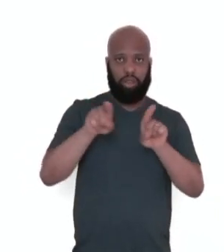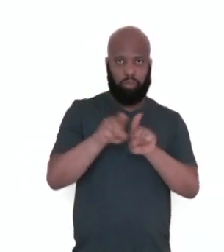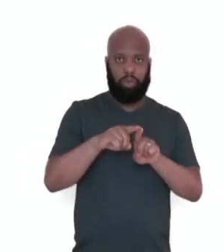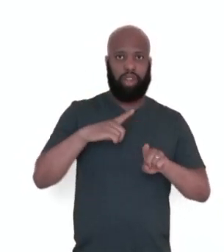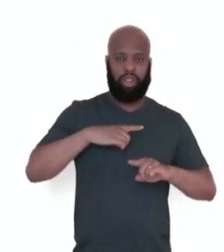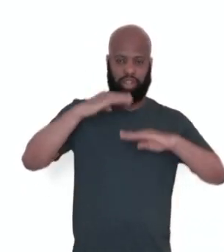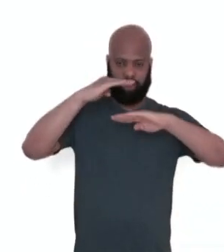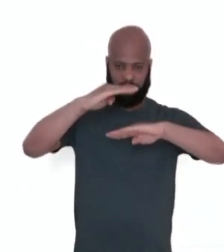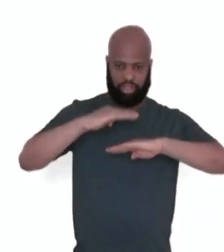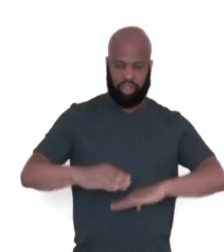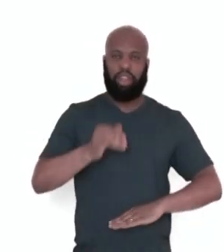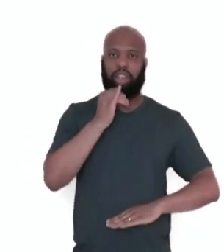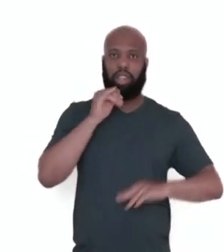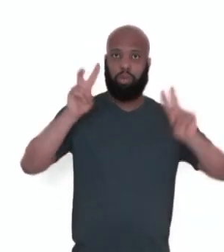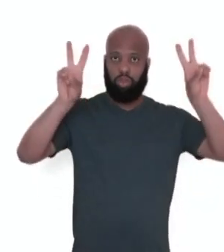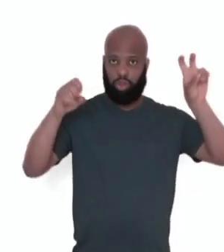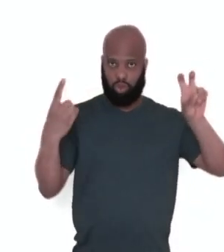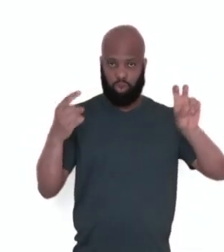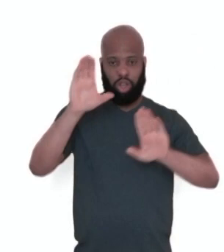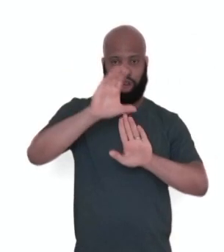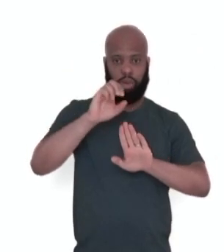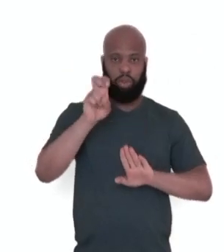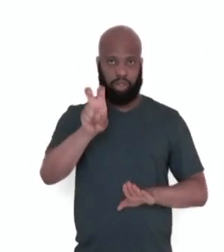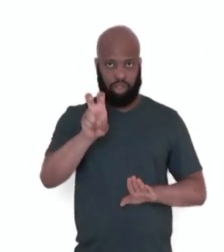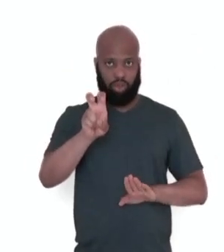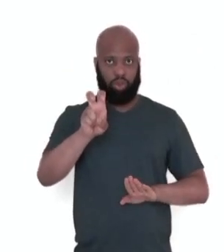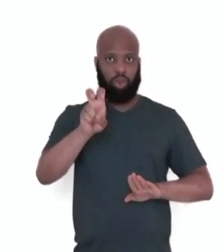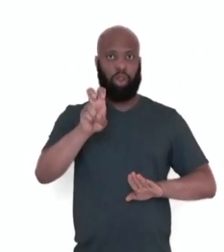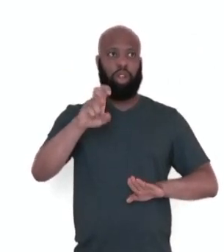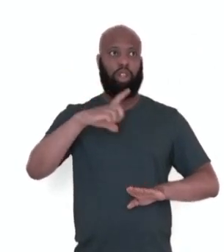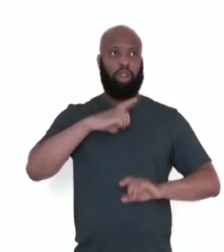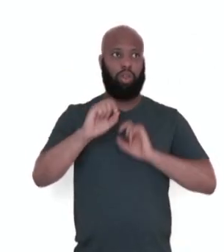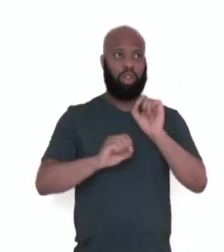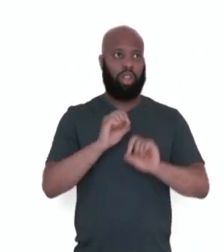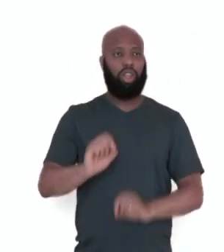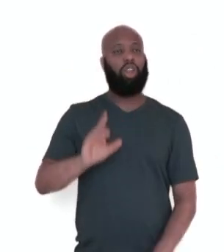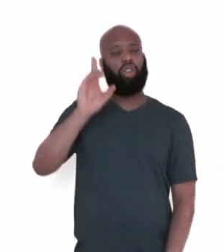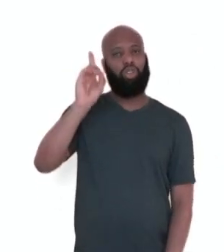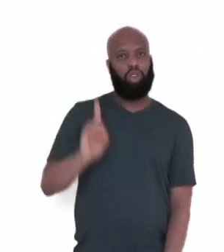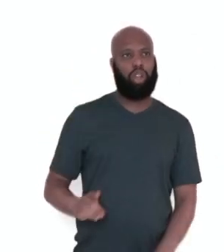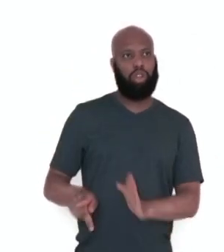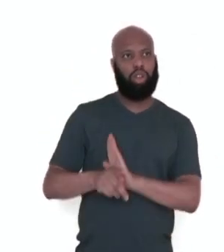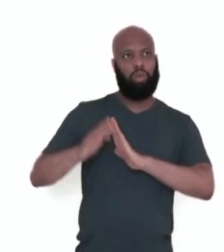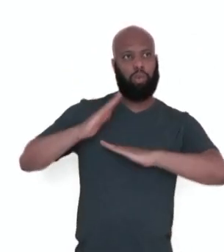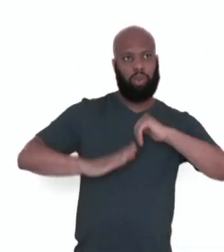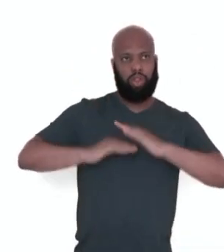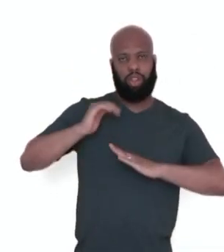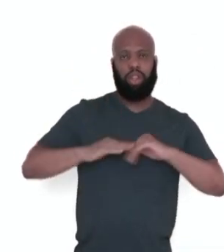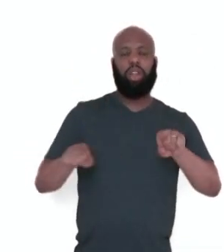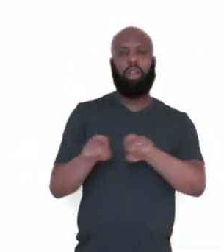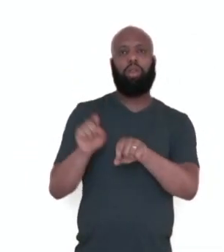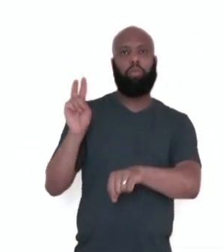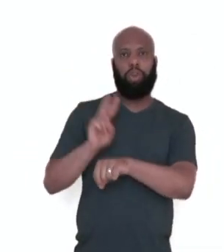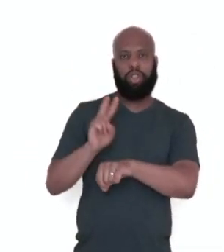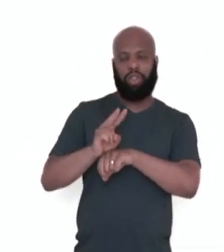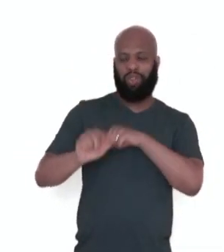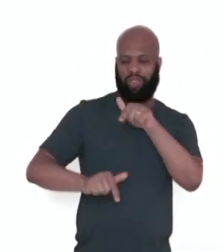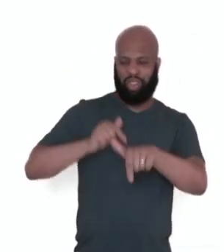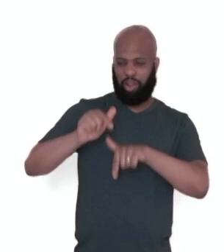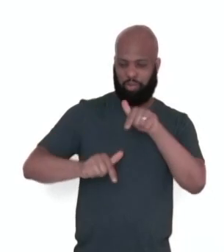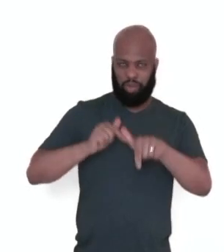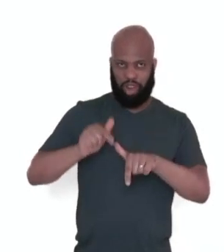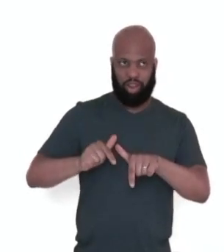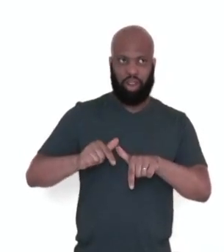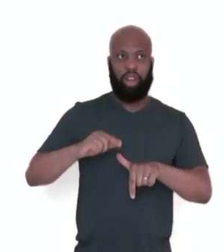seções. Exemplo, título 1, capítulo 5, do direito à profissionalização e à proteção no trabalho.